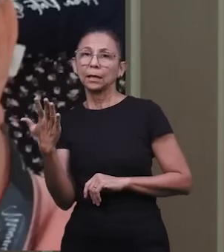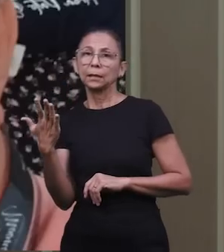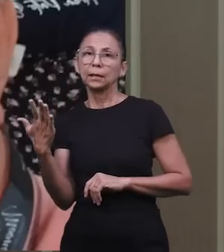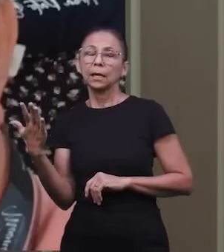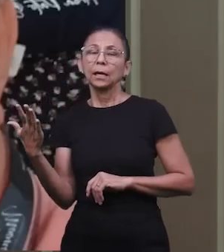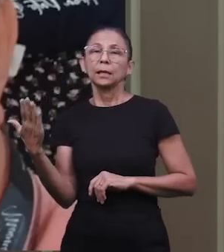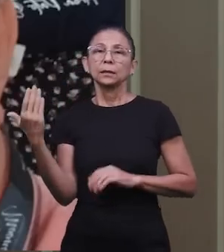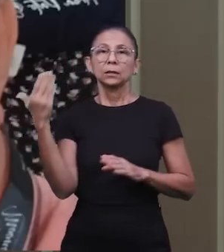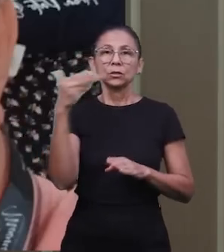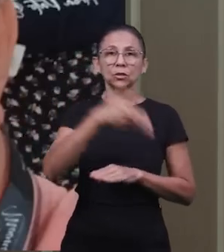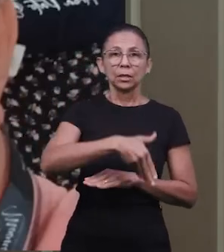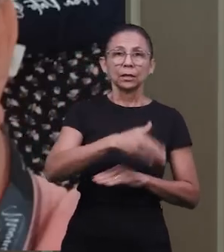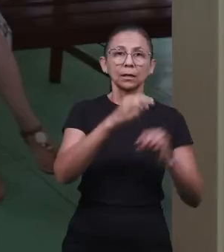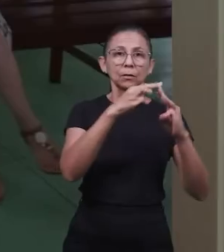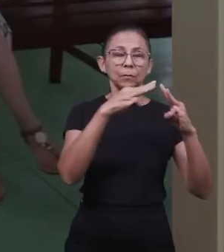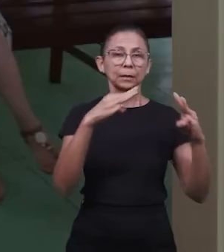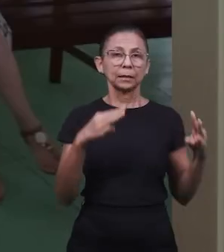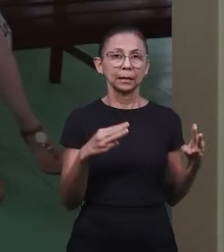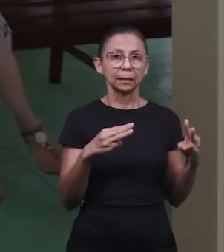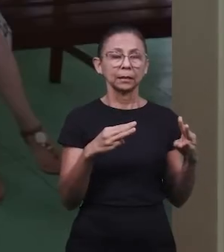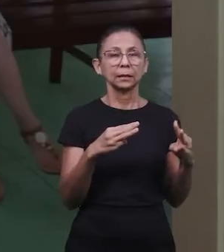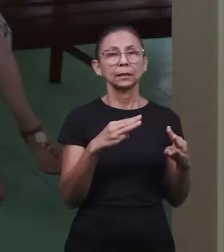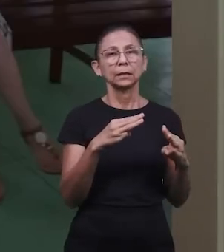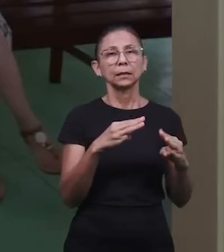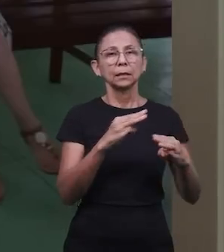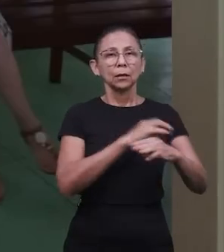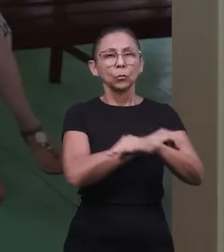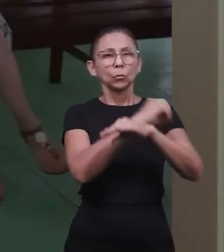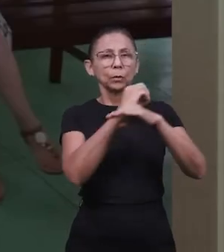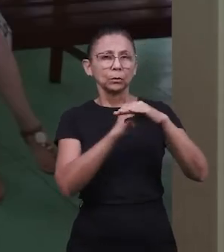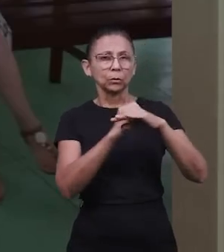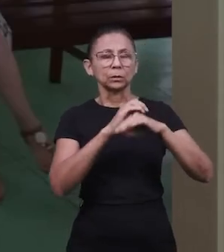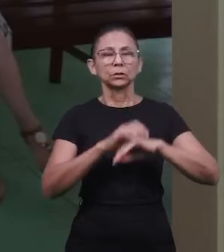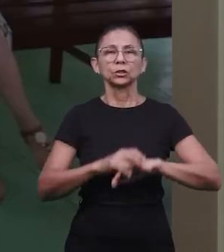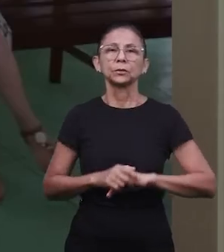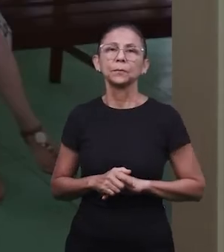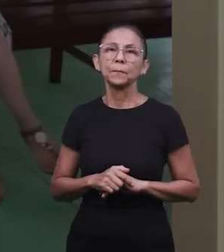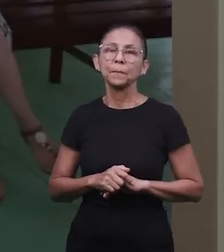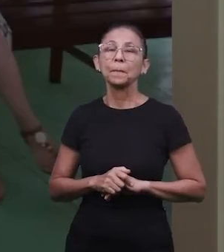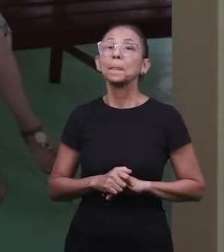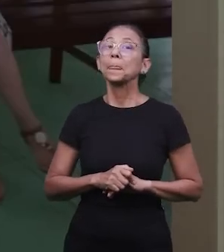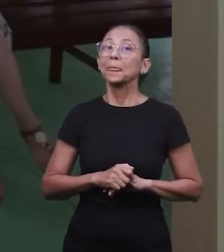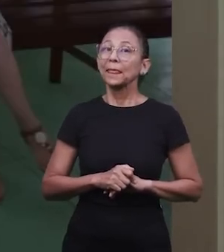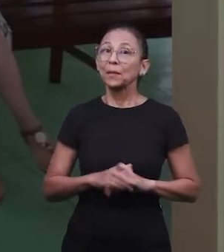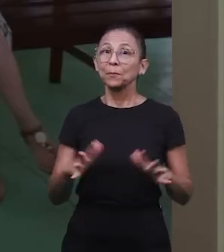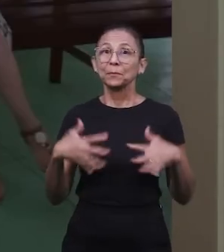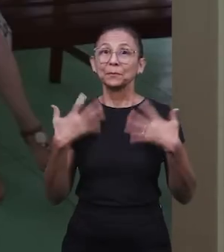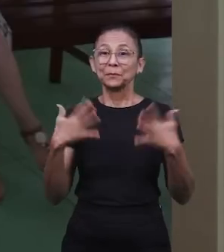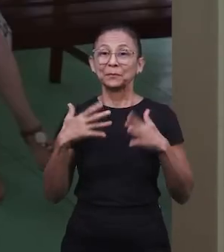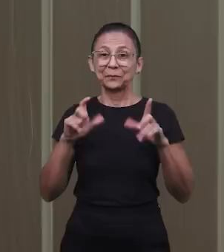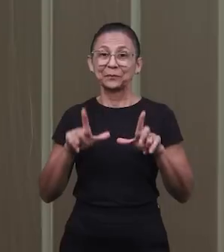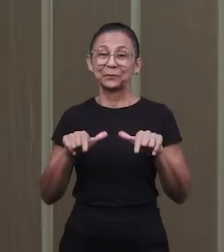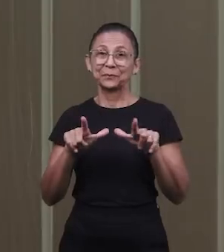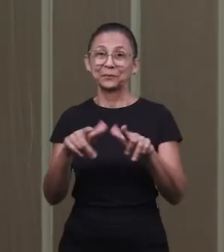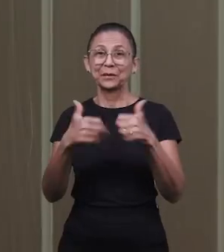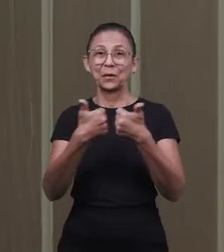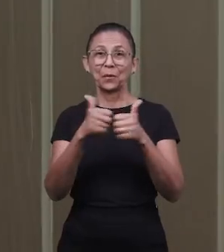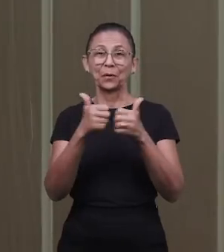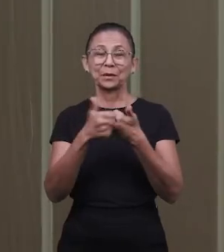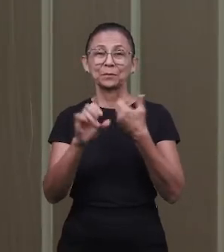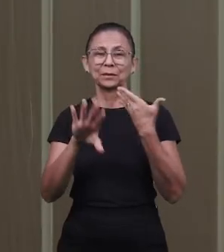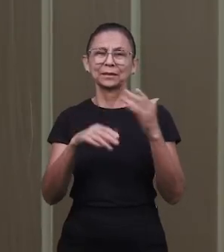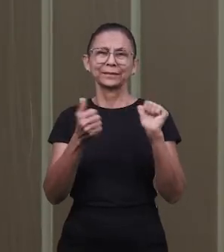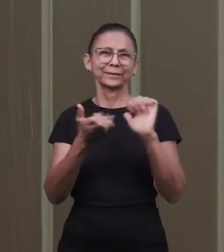chegaram sexta-feira à noite no Manaim. Receberam a bênção do Senhor, grande alegria dos irmãos em ir nesta